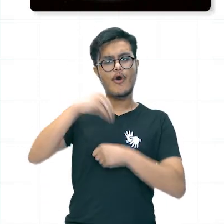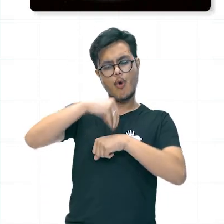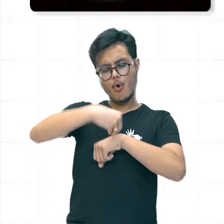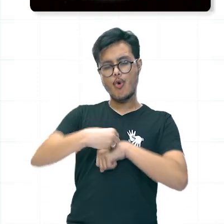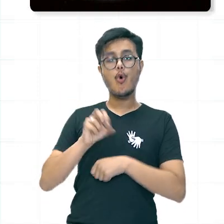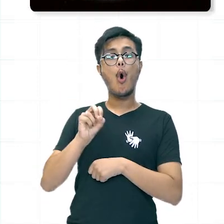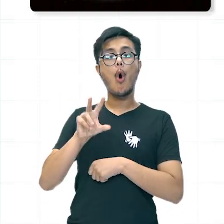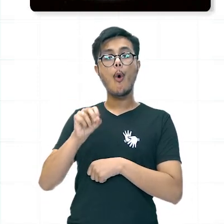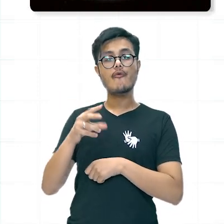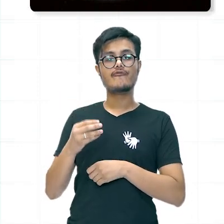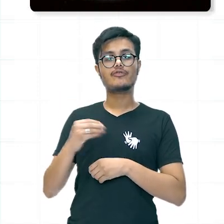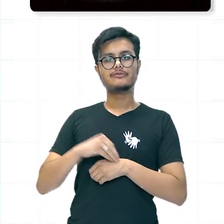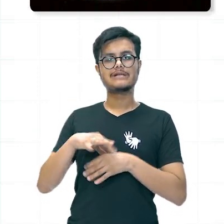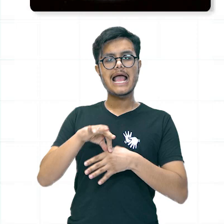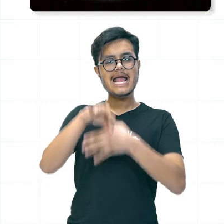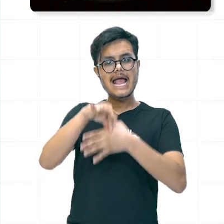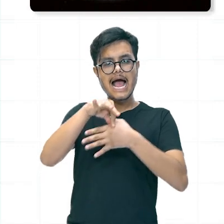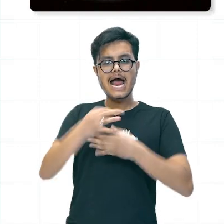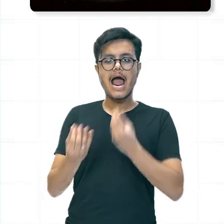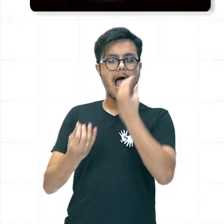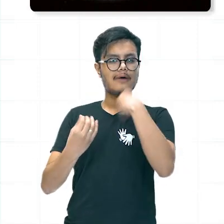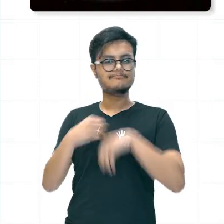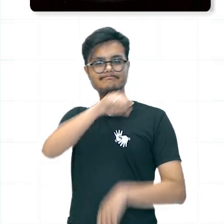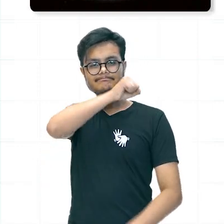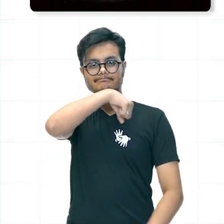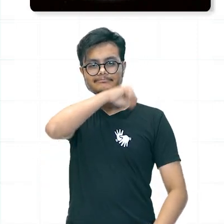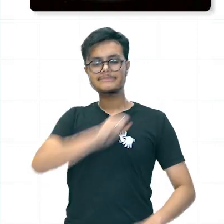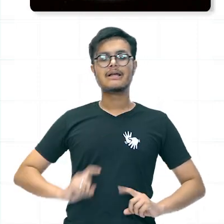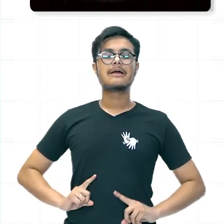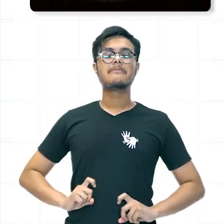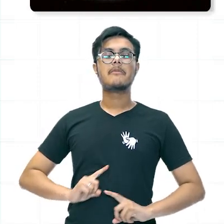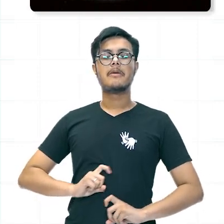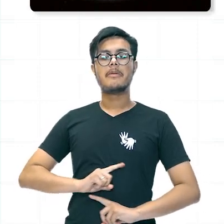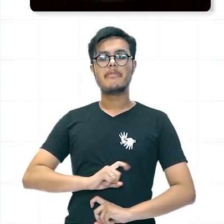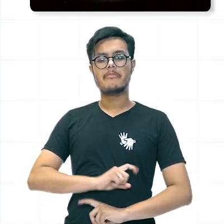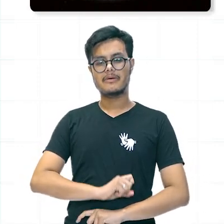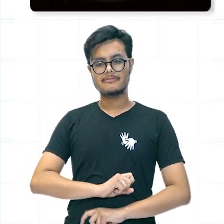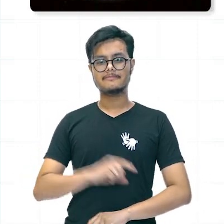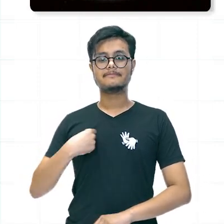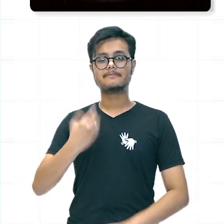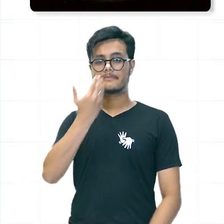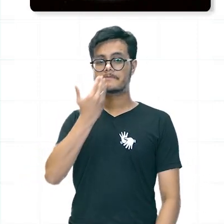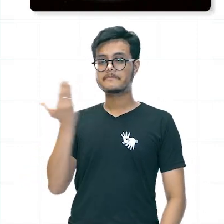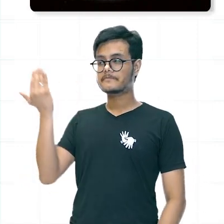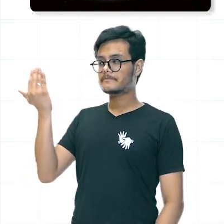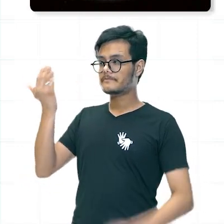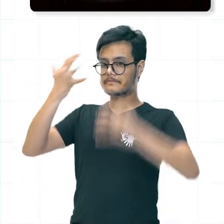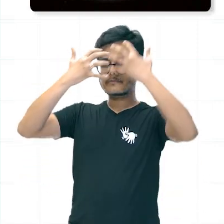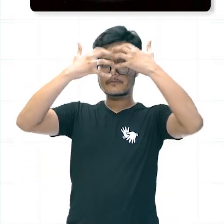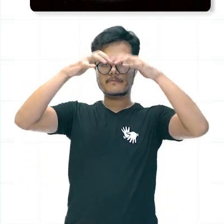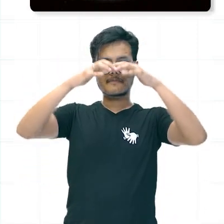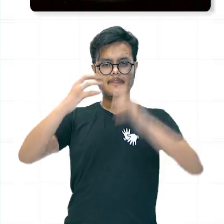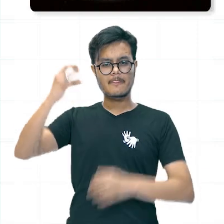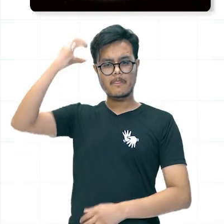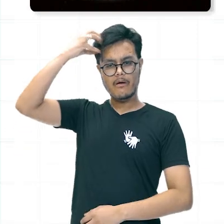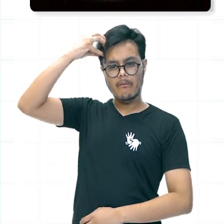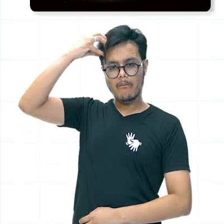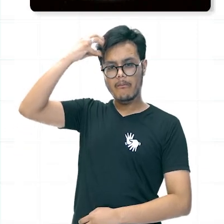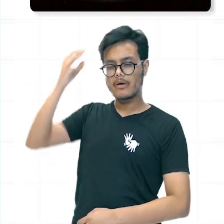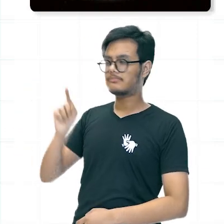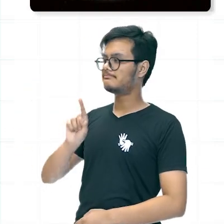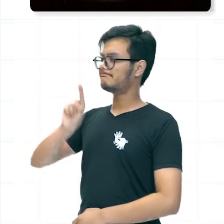tênia solium do porco, ela pode desenvolver a cisticercose. Você observa aí o cérebro humano com uma mancha, né,